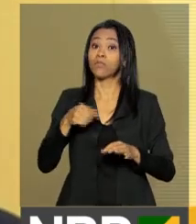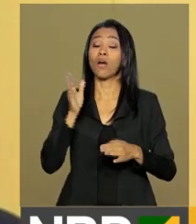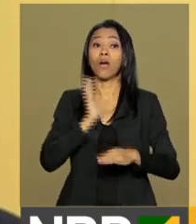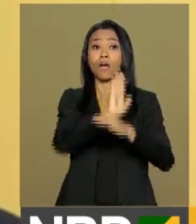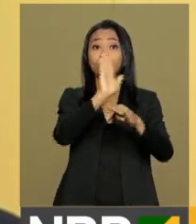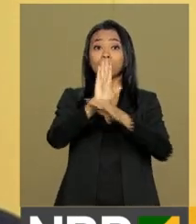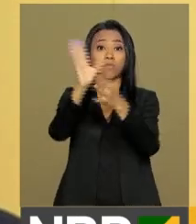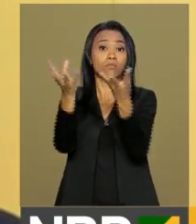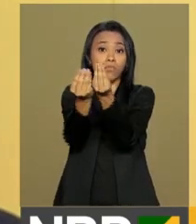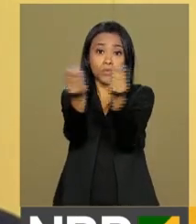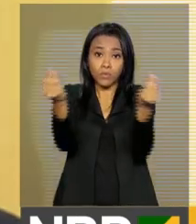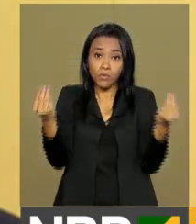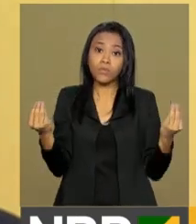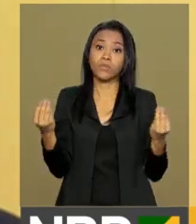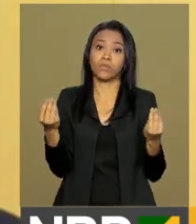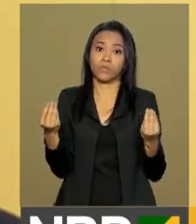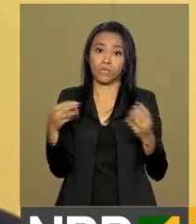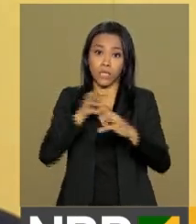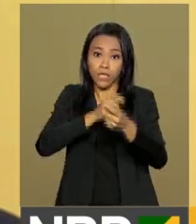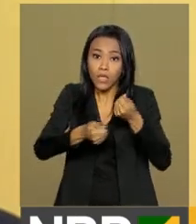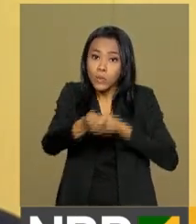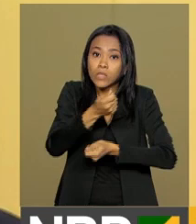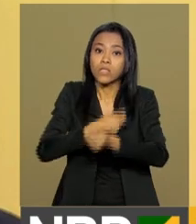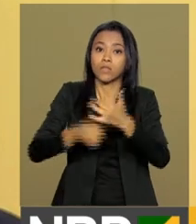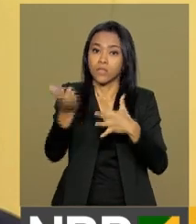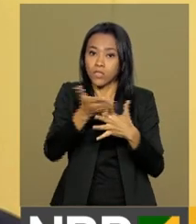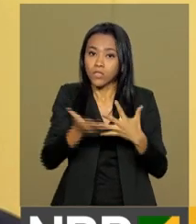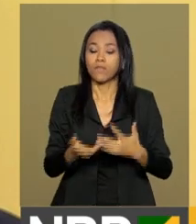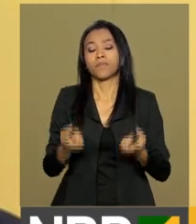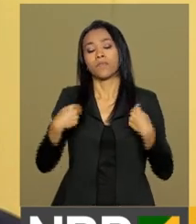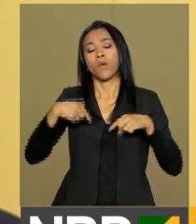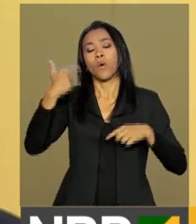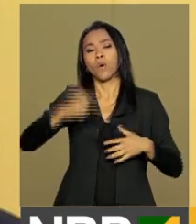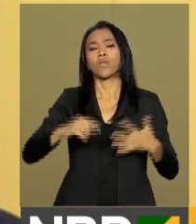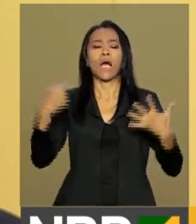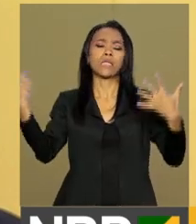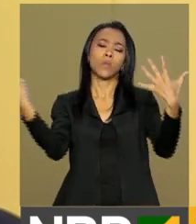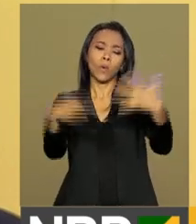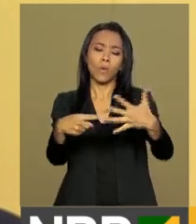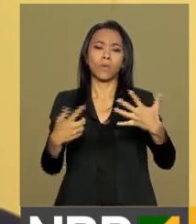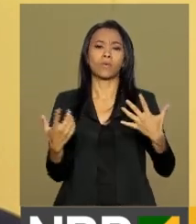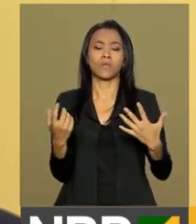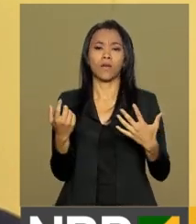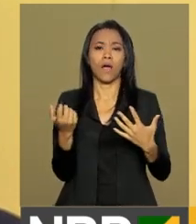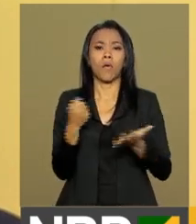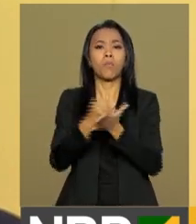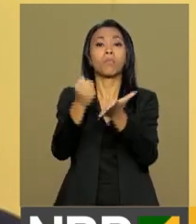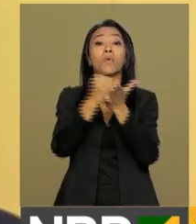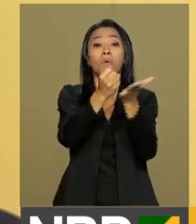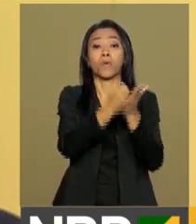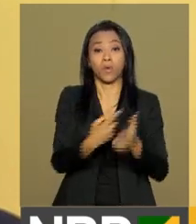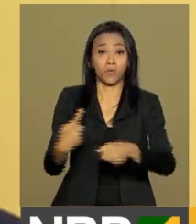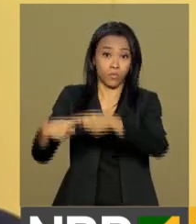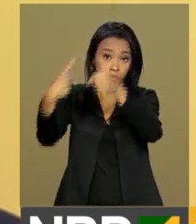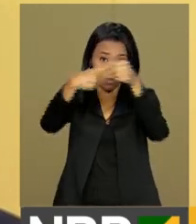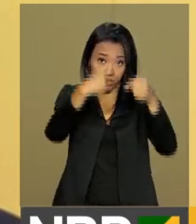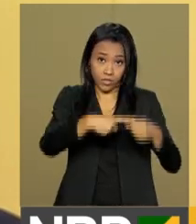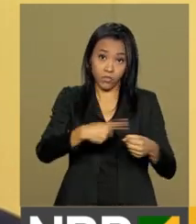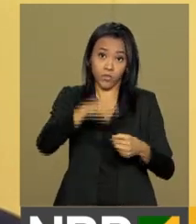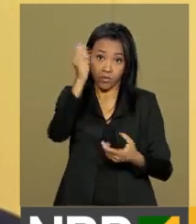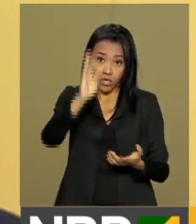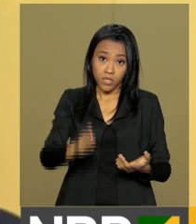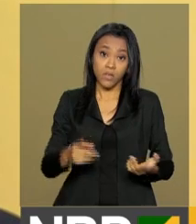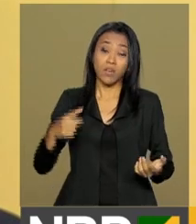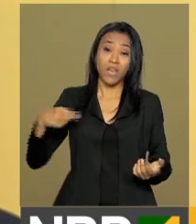extraordinário para os estados. Eu sou contra o auxílio que se deu aos municípios brasileiros. Os municípios eram